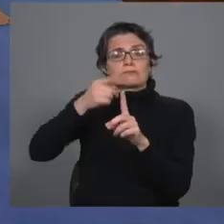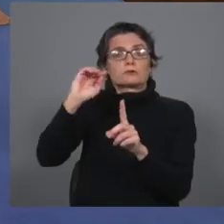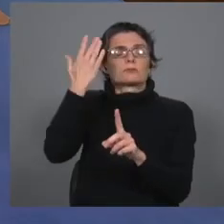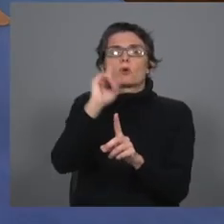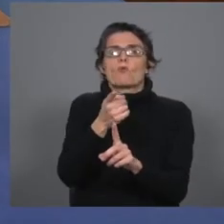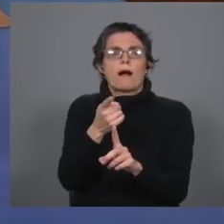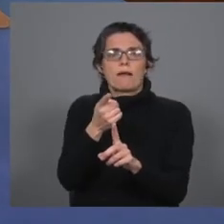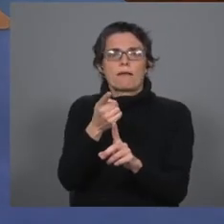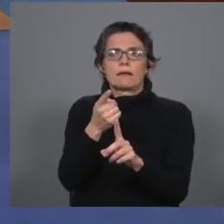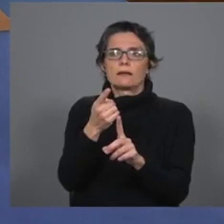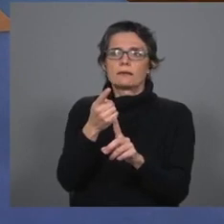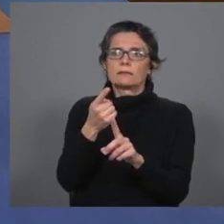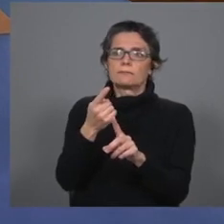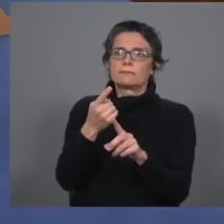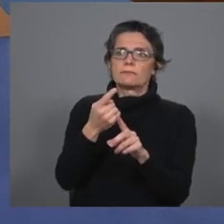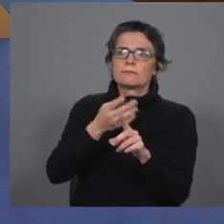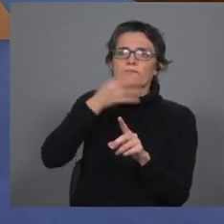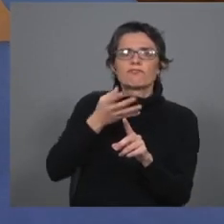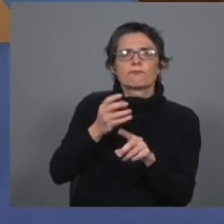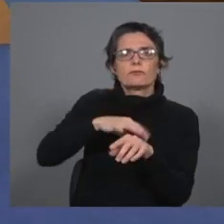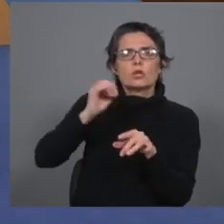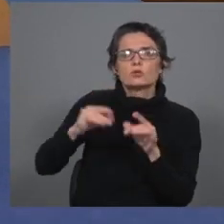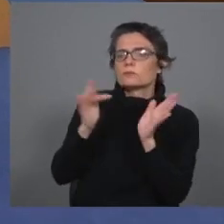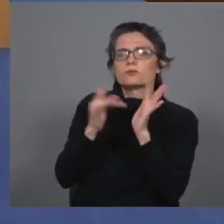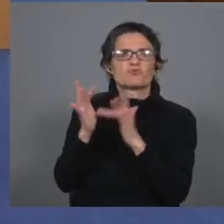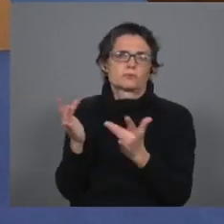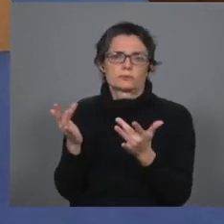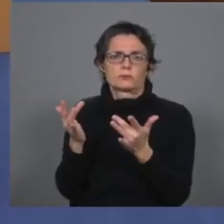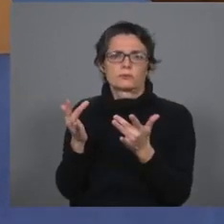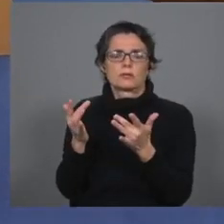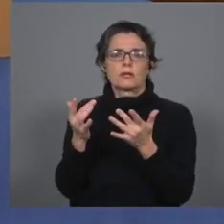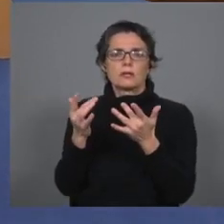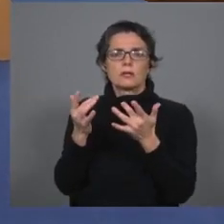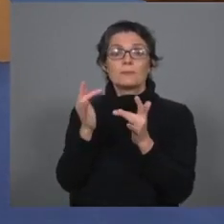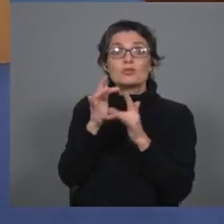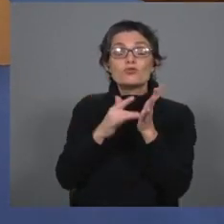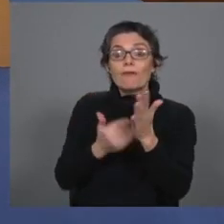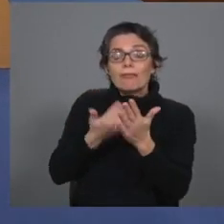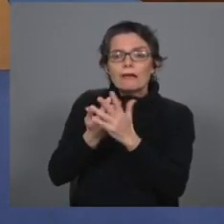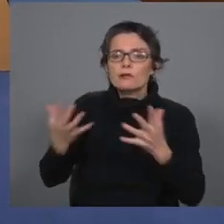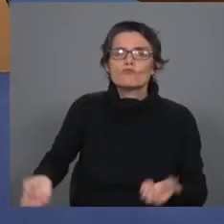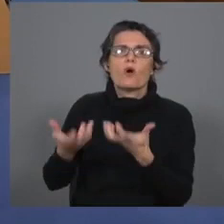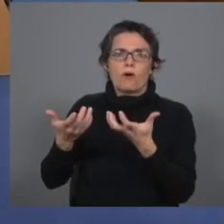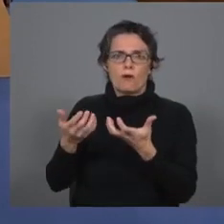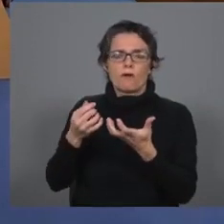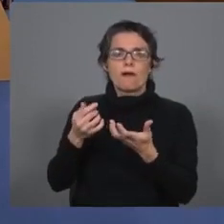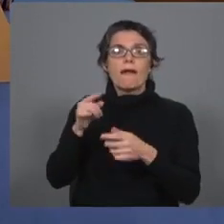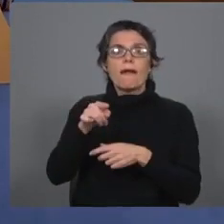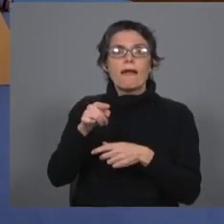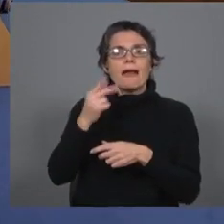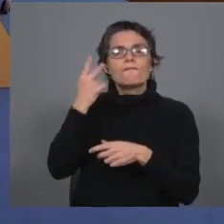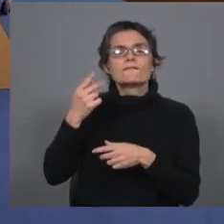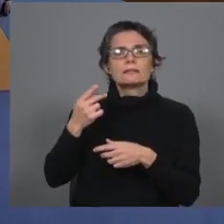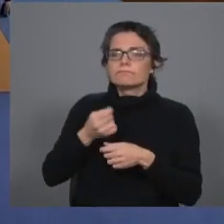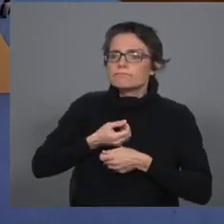testemunhar a Jesus. E Jesus quer a salvação da pessoa integral, não é? Que a pessoa tenha vida e tenha vida em abundância. E